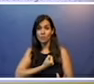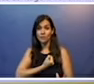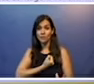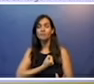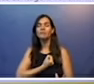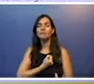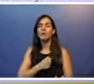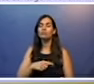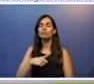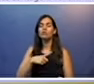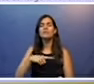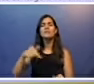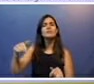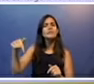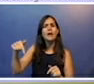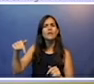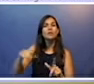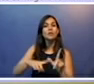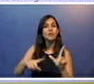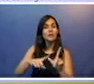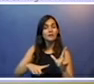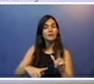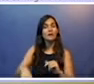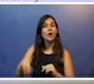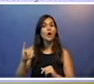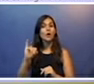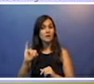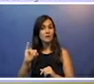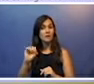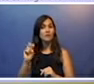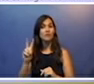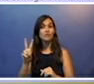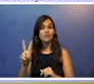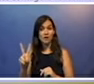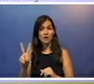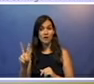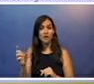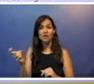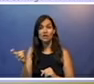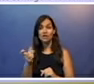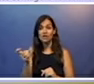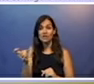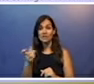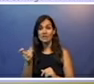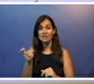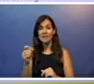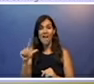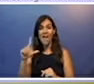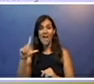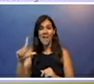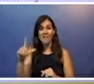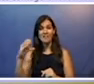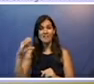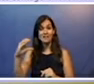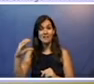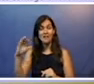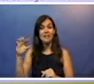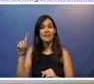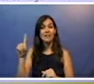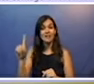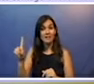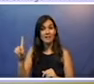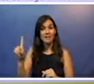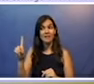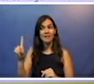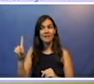usavam 7 letras. O I, o V, a letra X, L, C, D